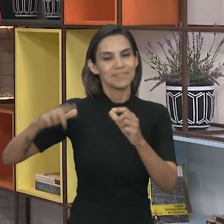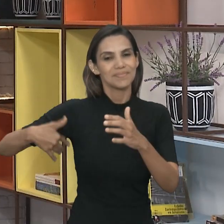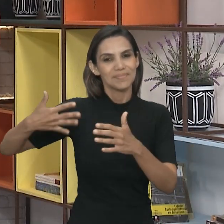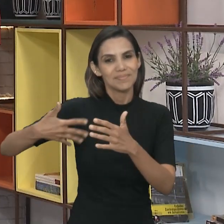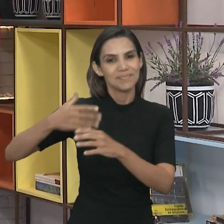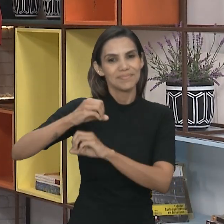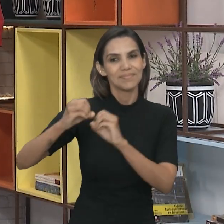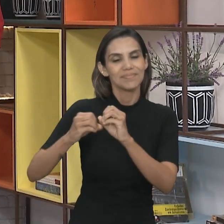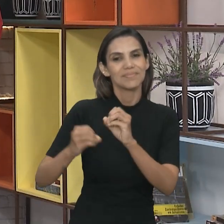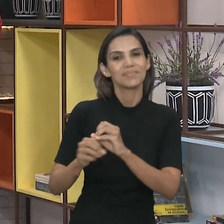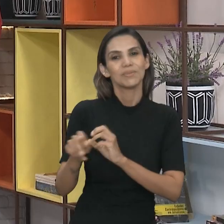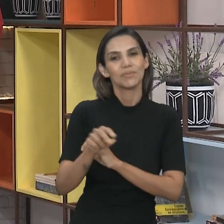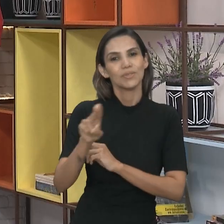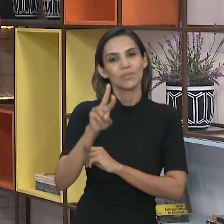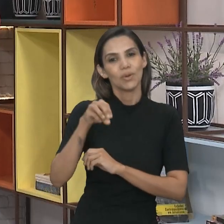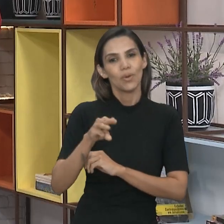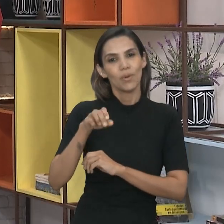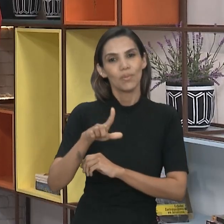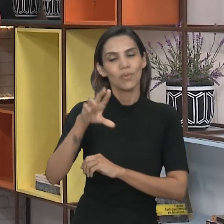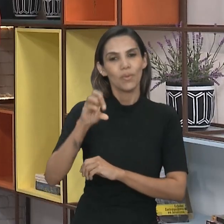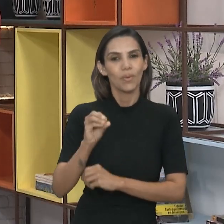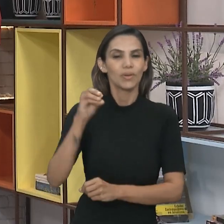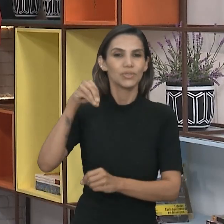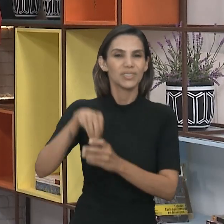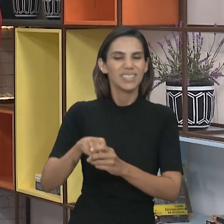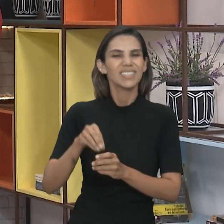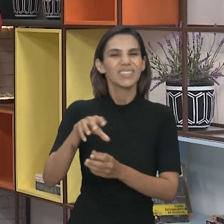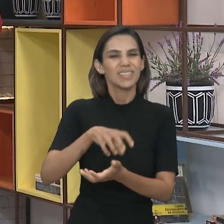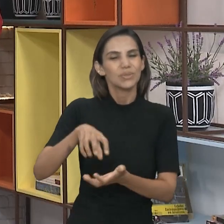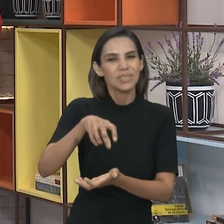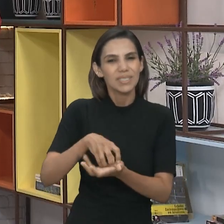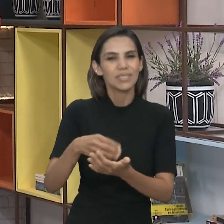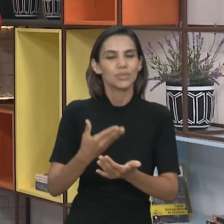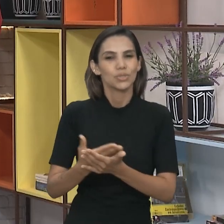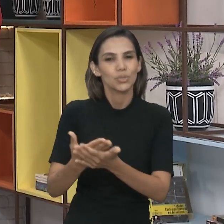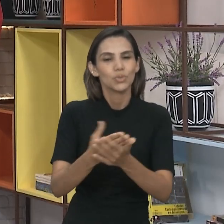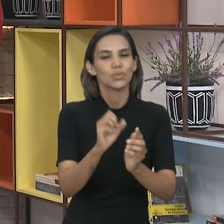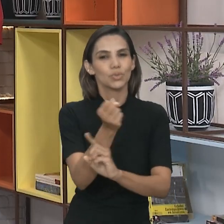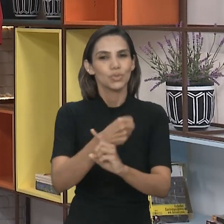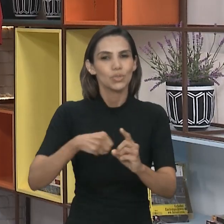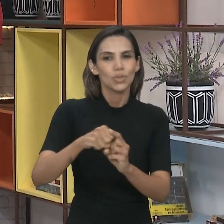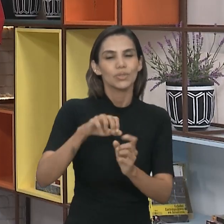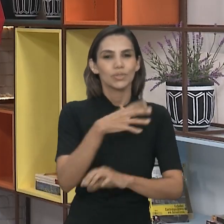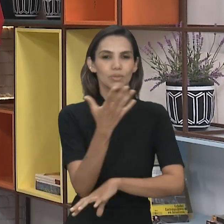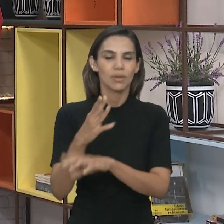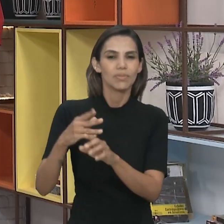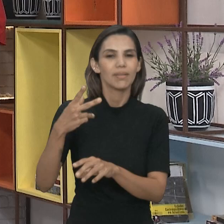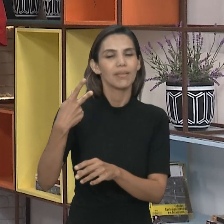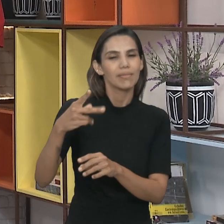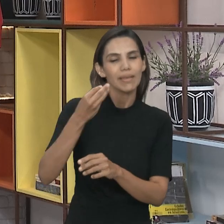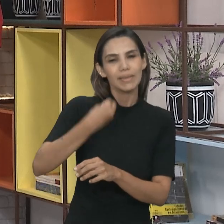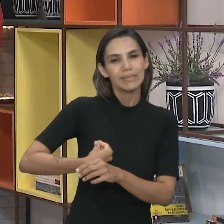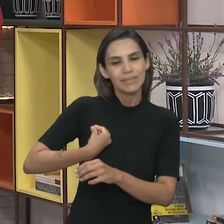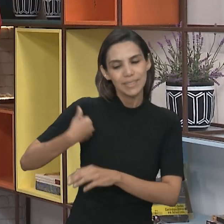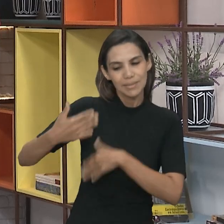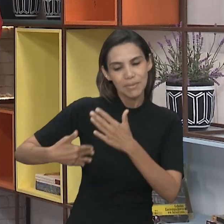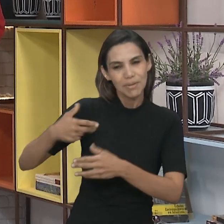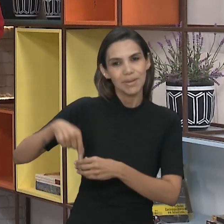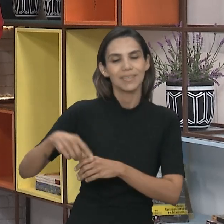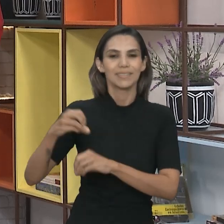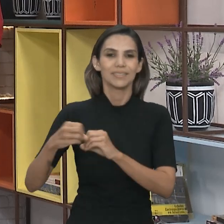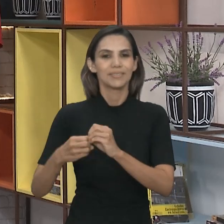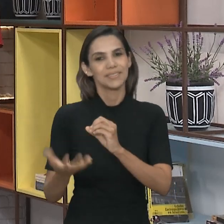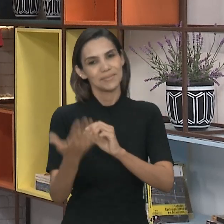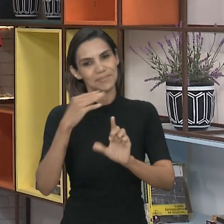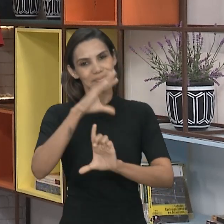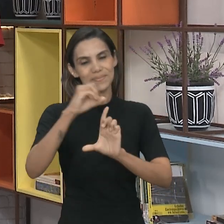Romualdo Pessoa, do Instituto de Estudos Socioambientais, para contar um pouquinho da história dele com a universidade. Fica com a